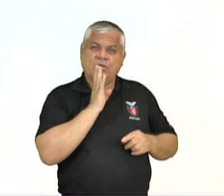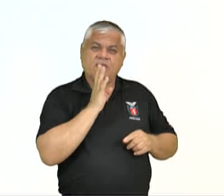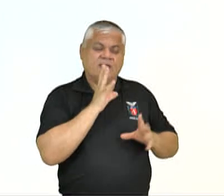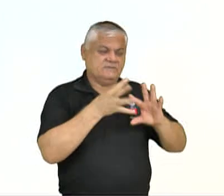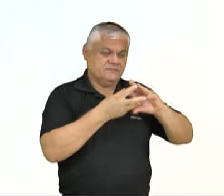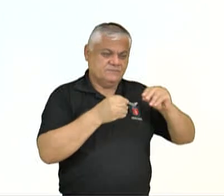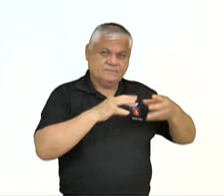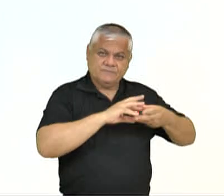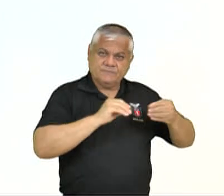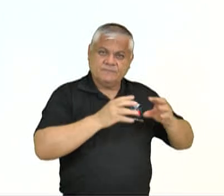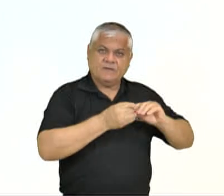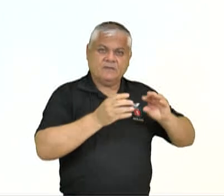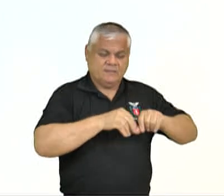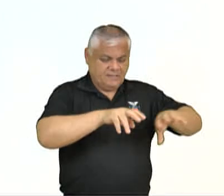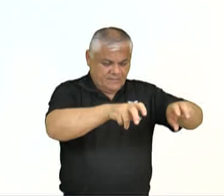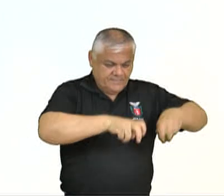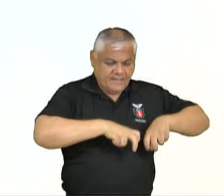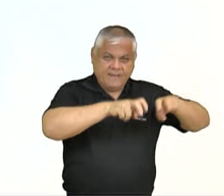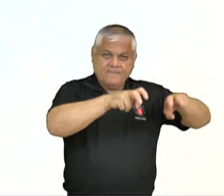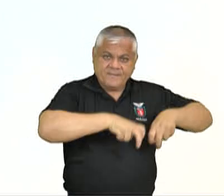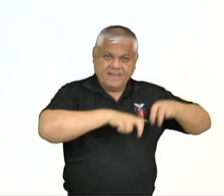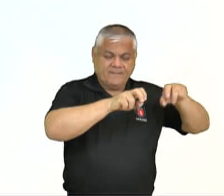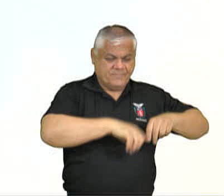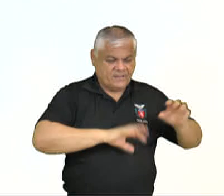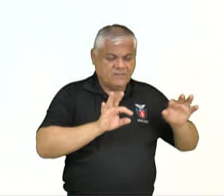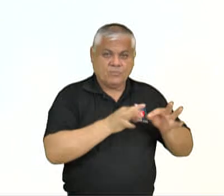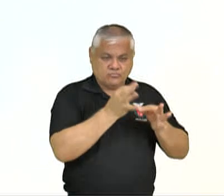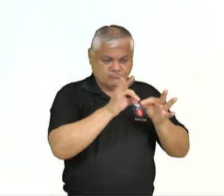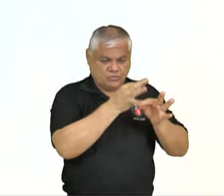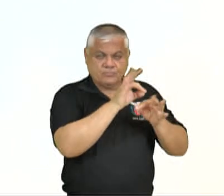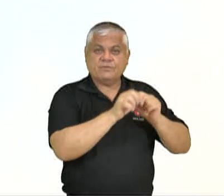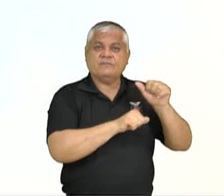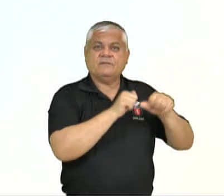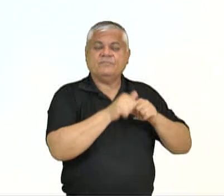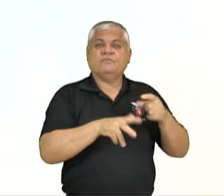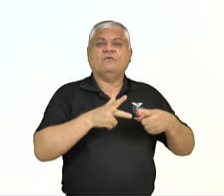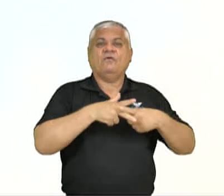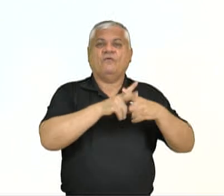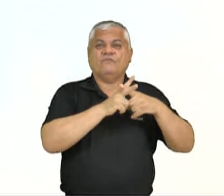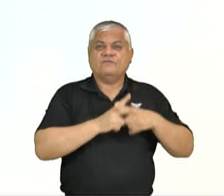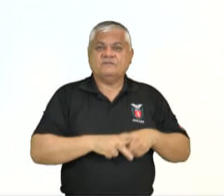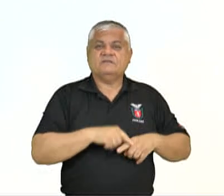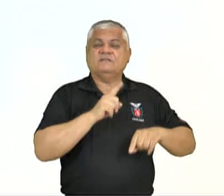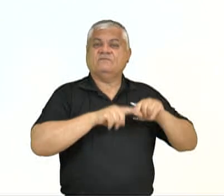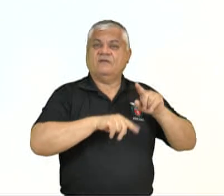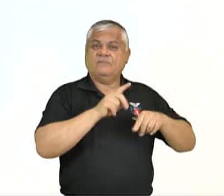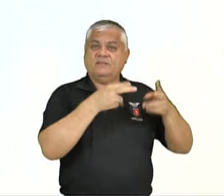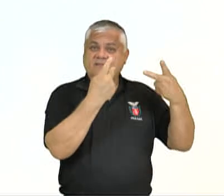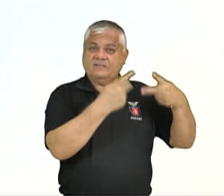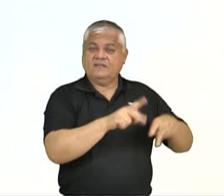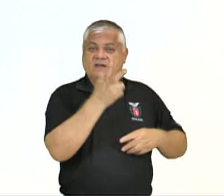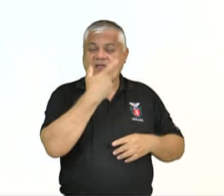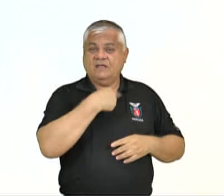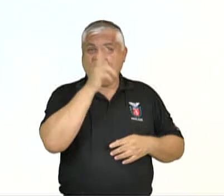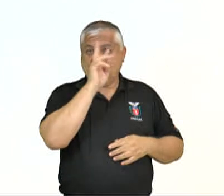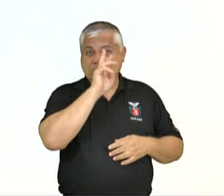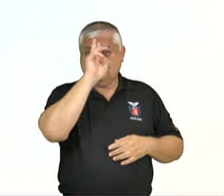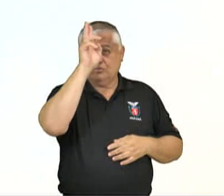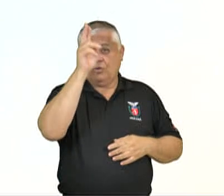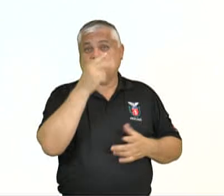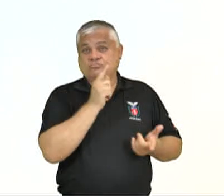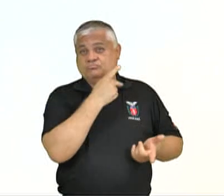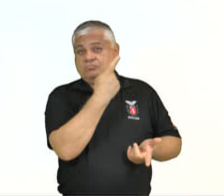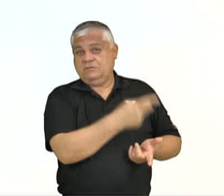dessa peça de lã que ele está fazendo, ele trabalhava na sua oficina, ele era dono das suas ferramentas e ele era dono do